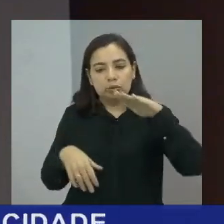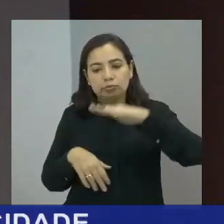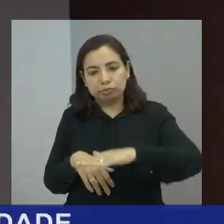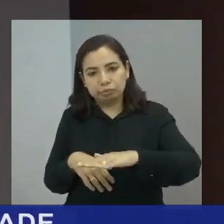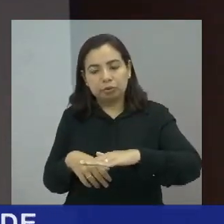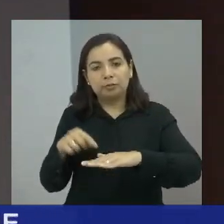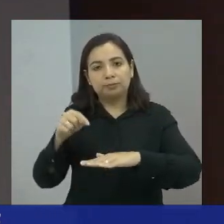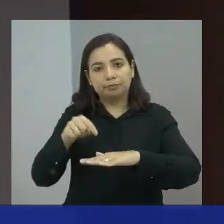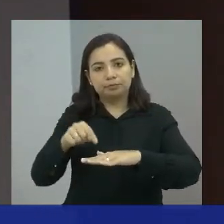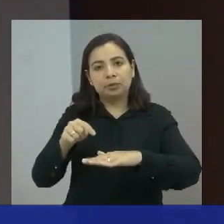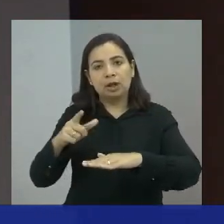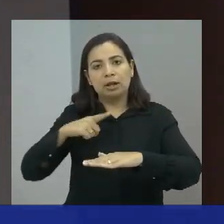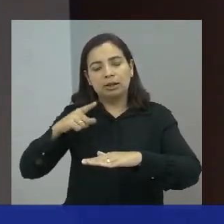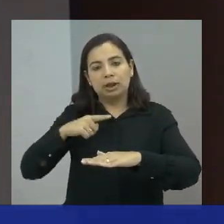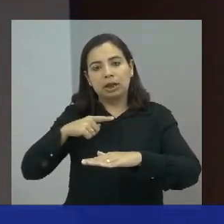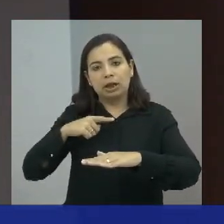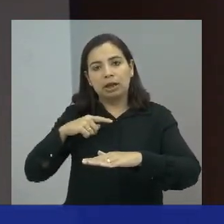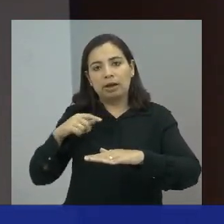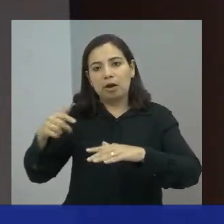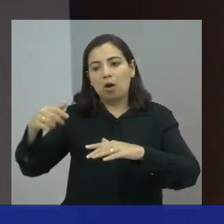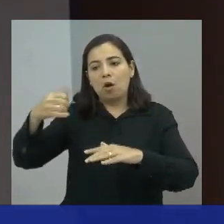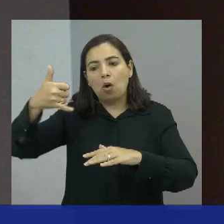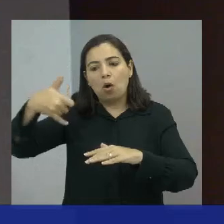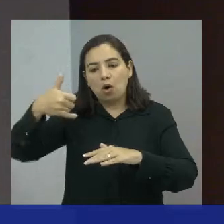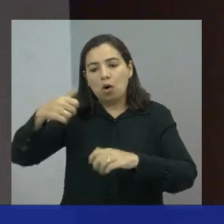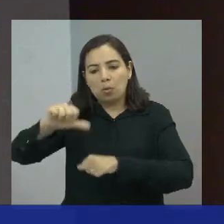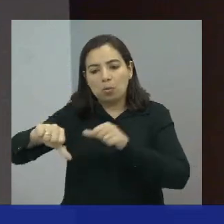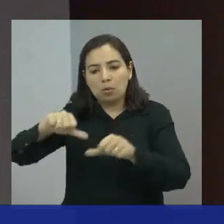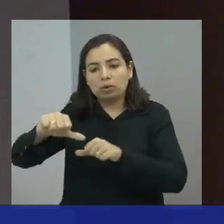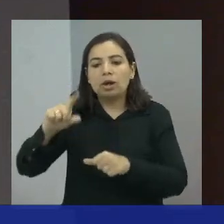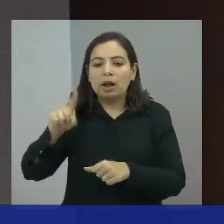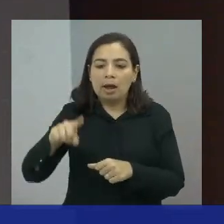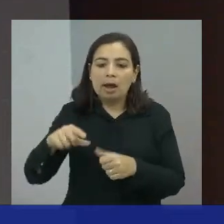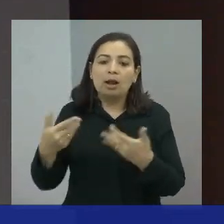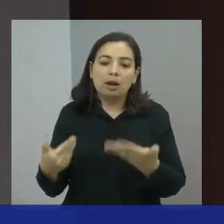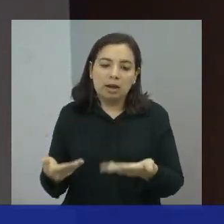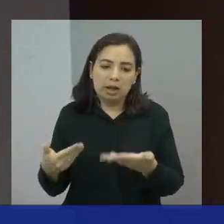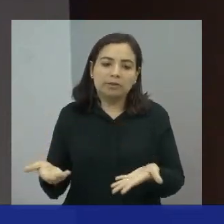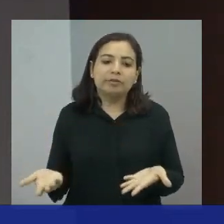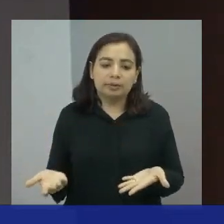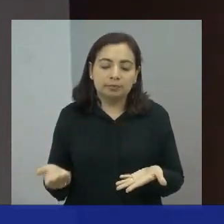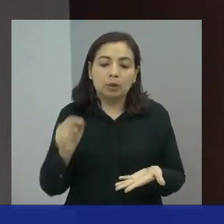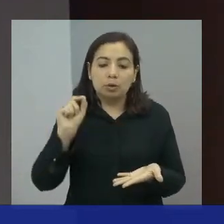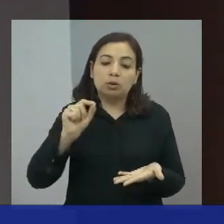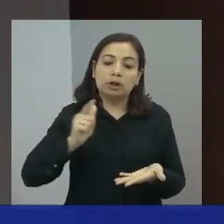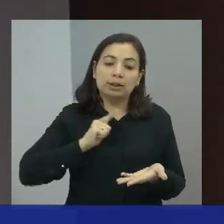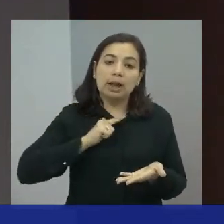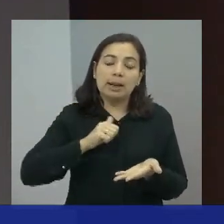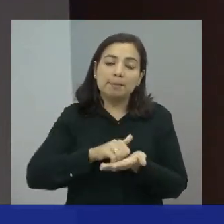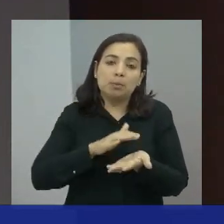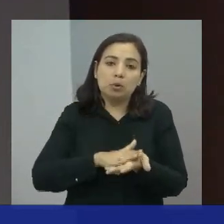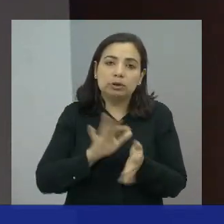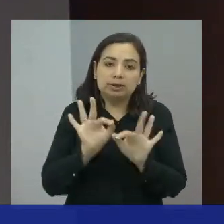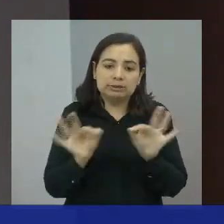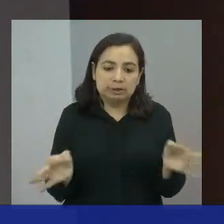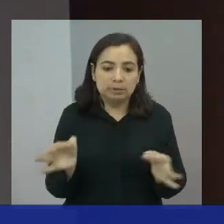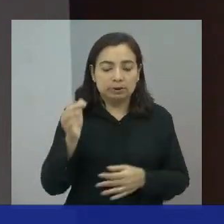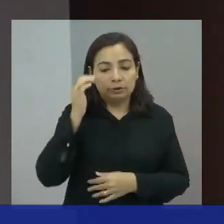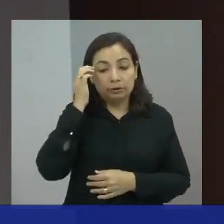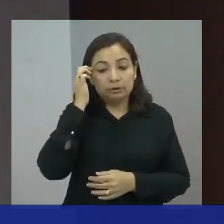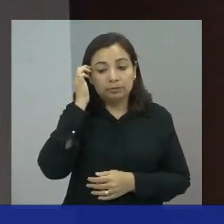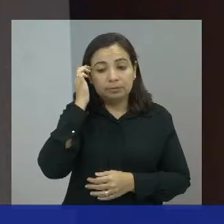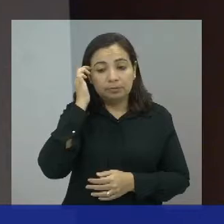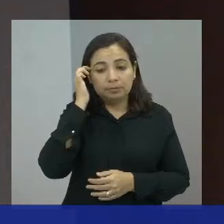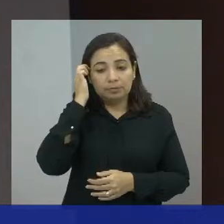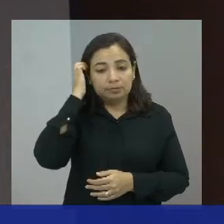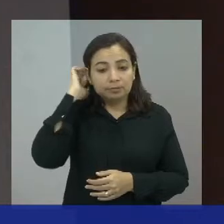uma infração leve, no texto atual do Código da Cidade, com a penalidade de multa simples.